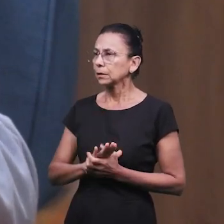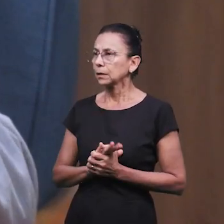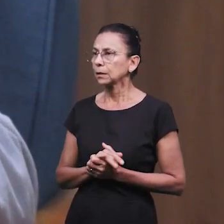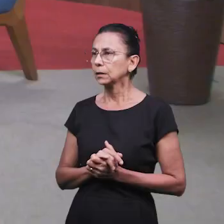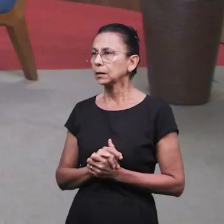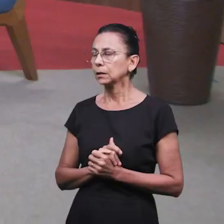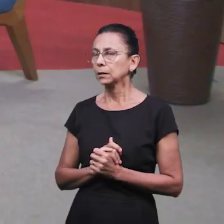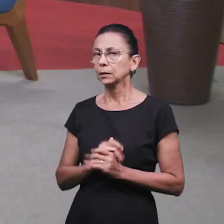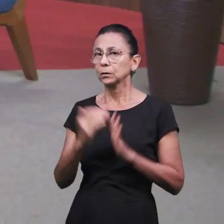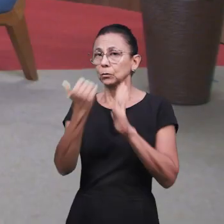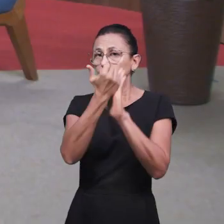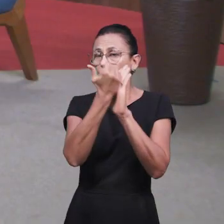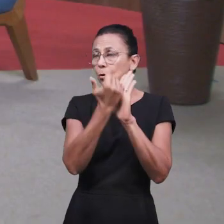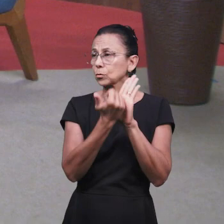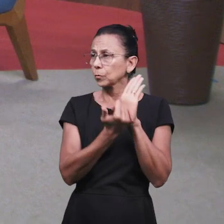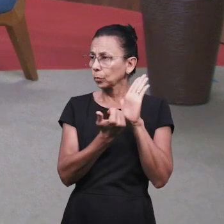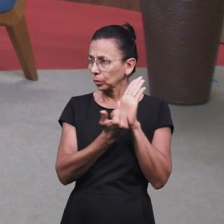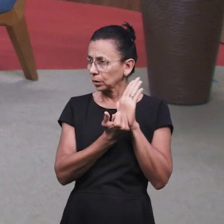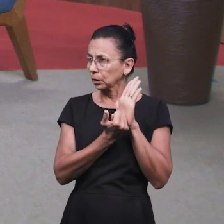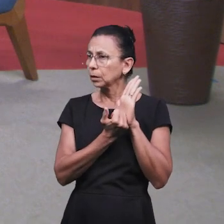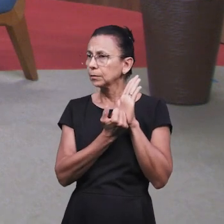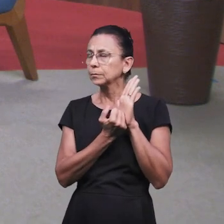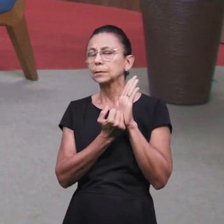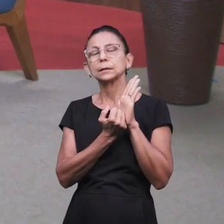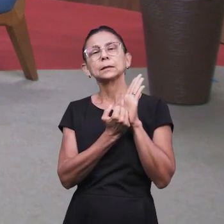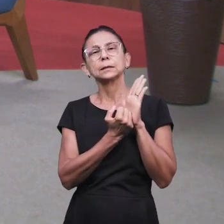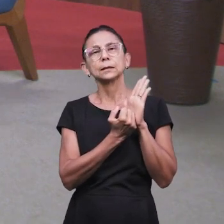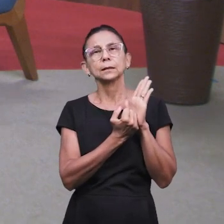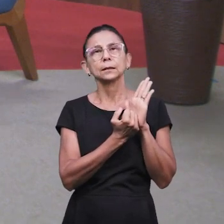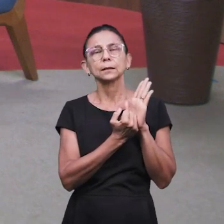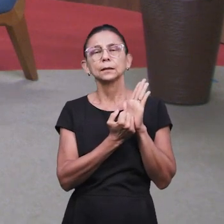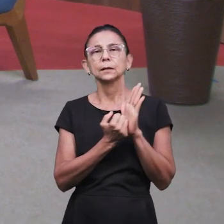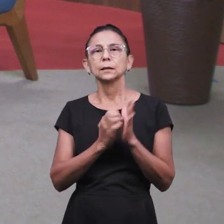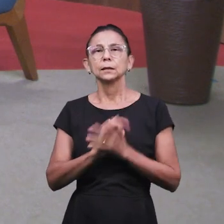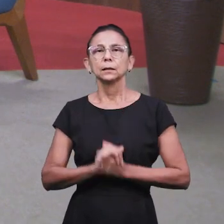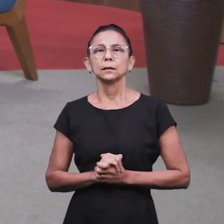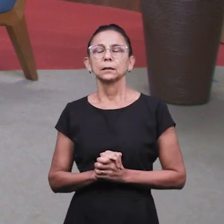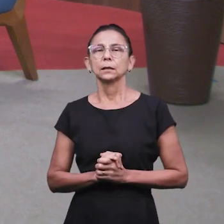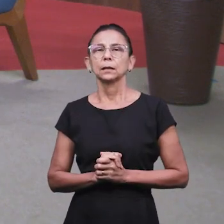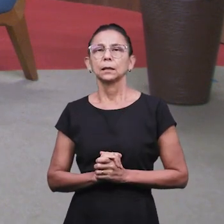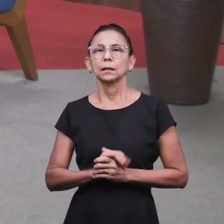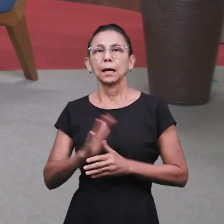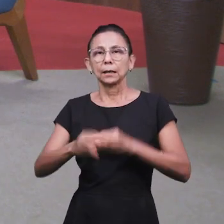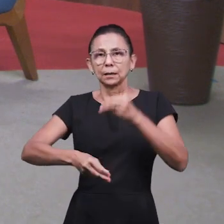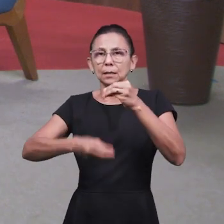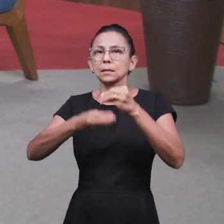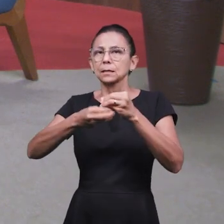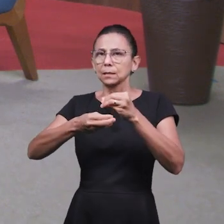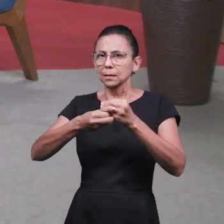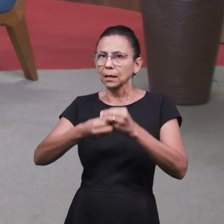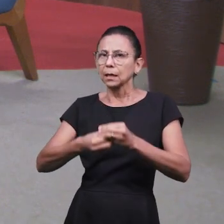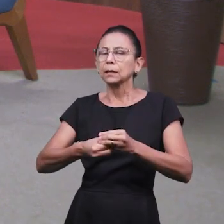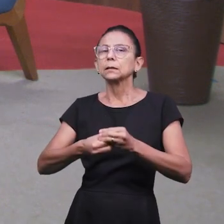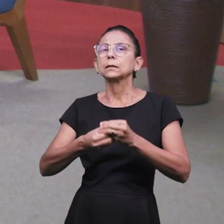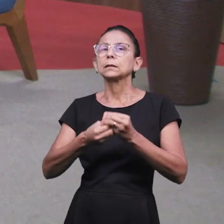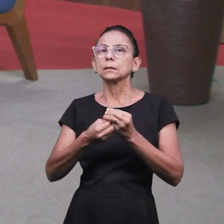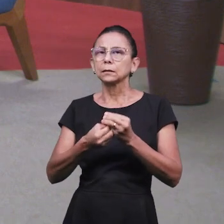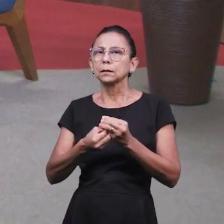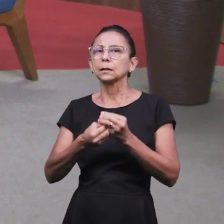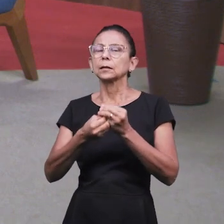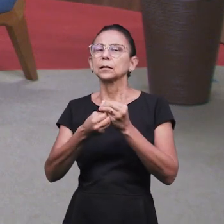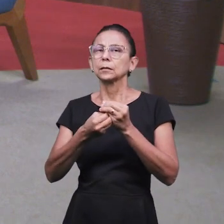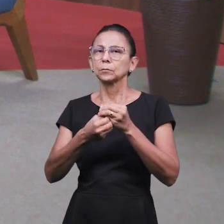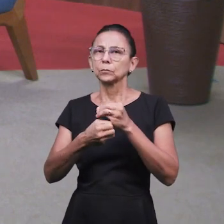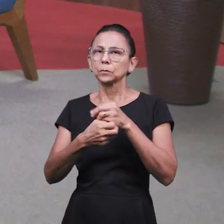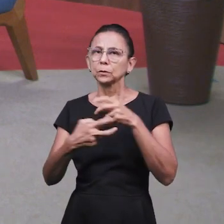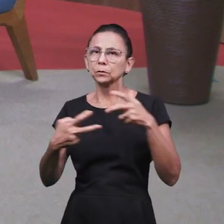programa, para fortalecer a doutrina. Glória a Deus. Todos eles citaram a respeito do aprendizado, né? Isso é muito